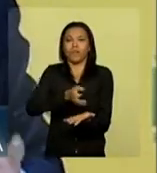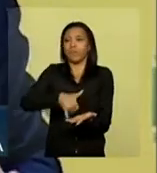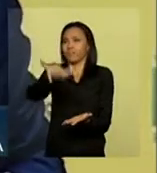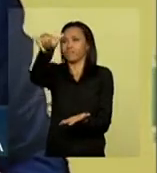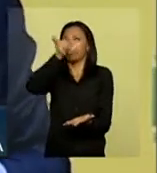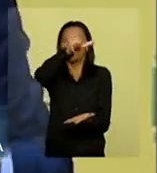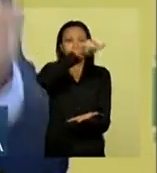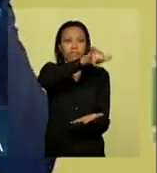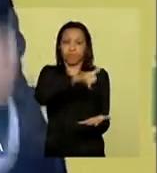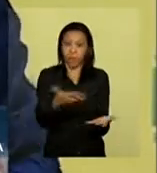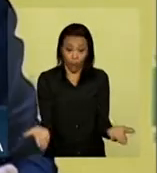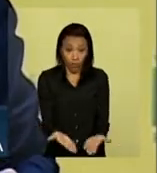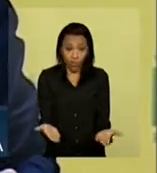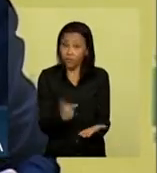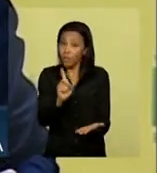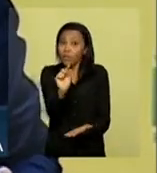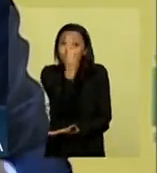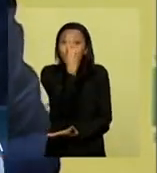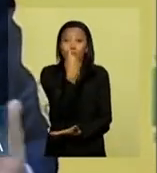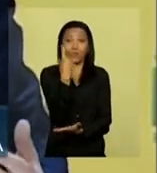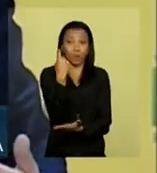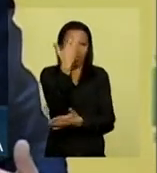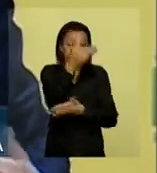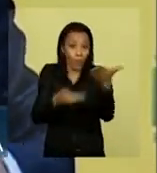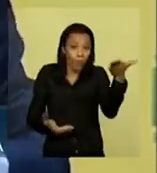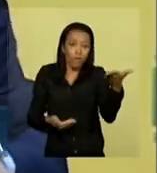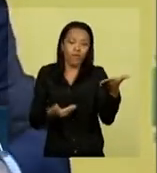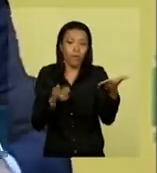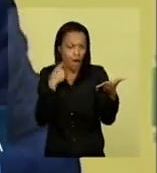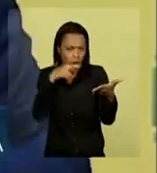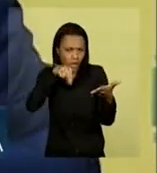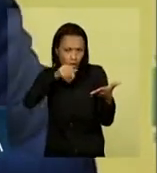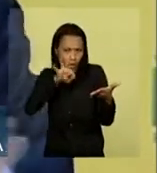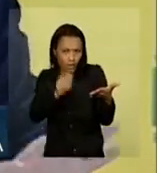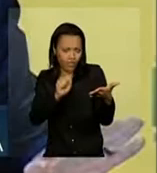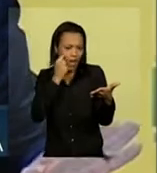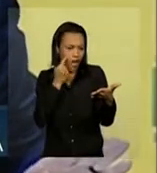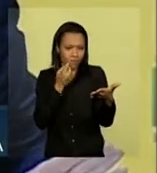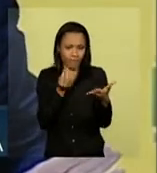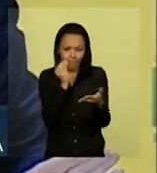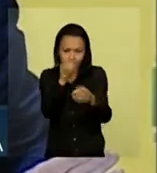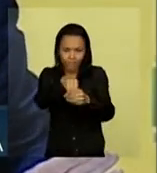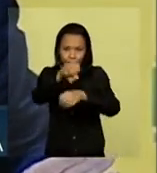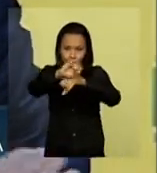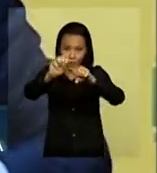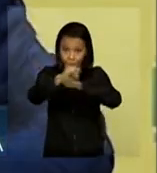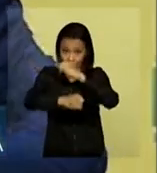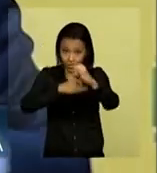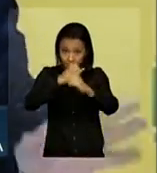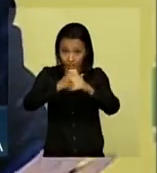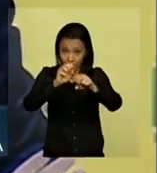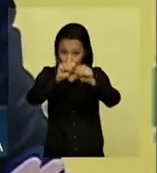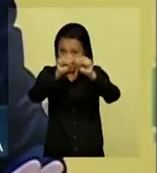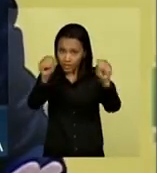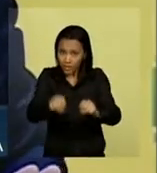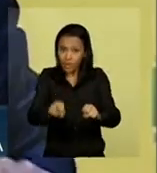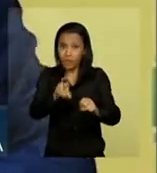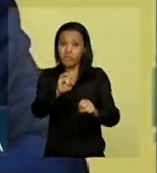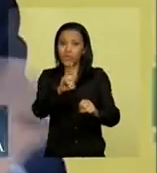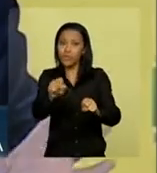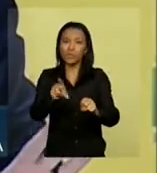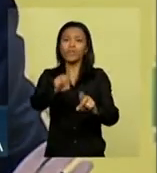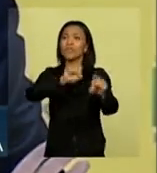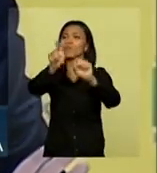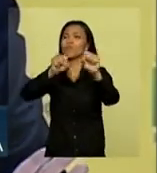e podia disputar hoje não ele faz um único Exame com a nota de corte dele e pode escolher entre 4.723 cursos e 480